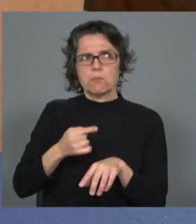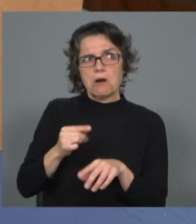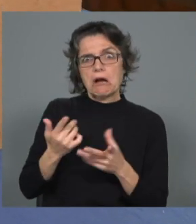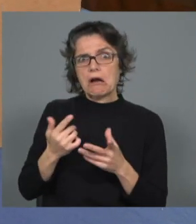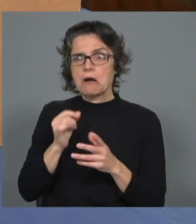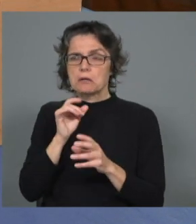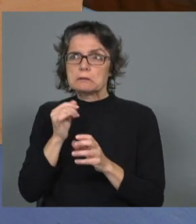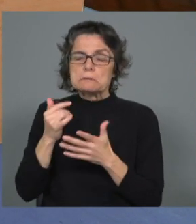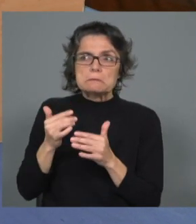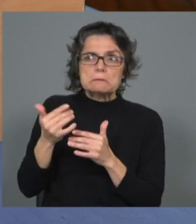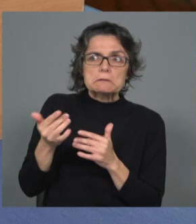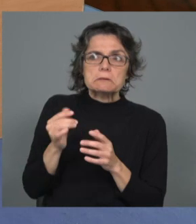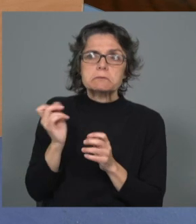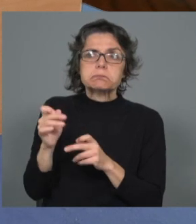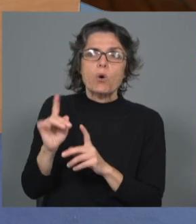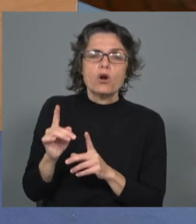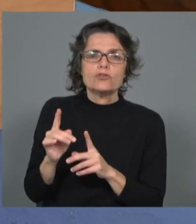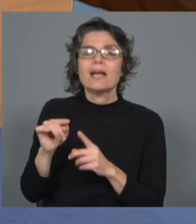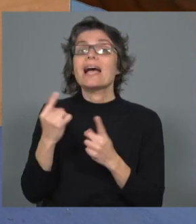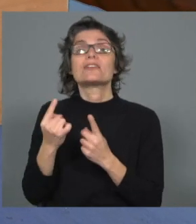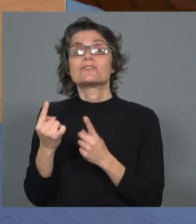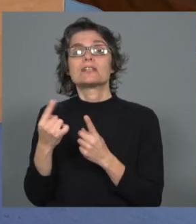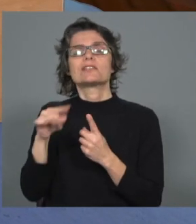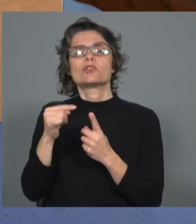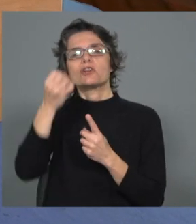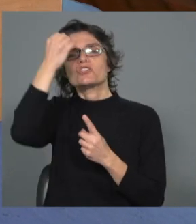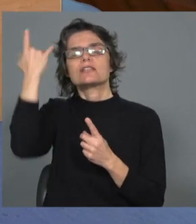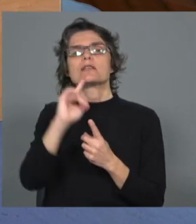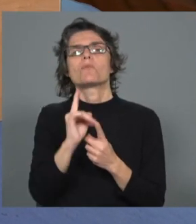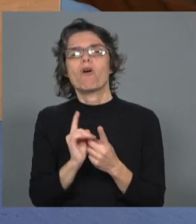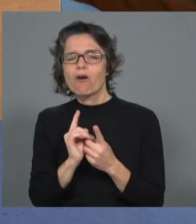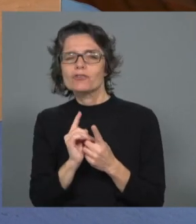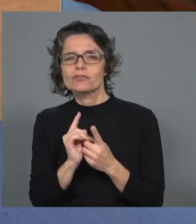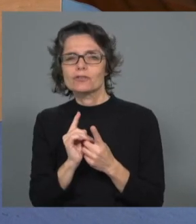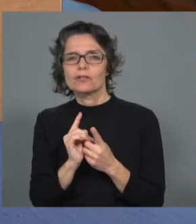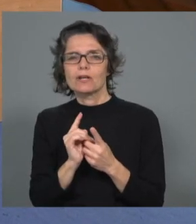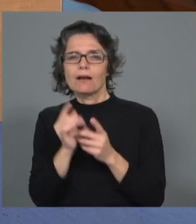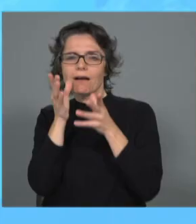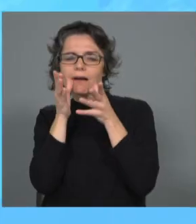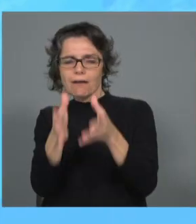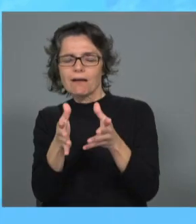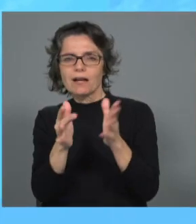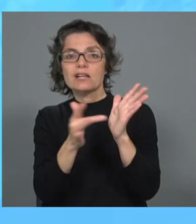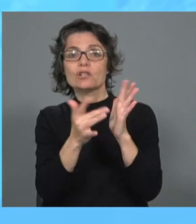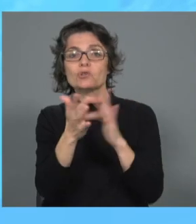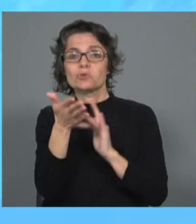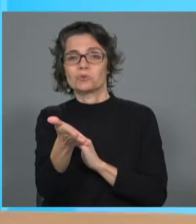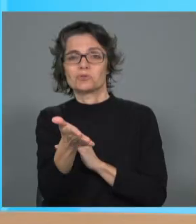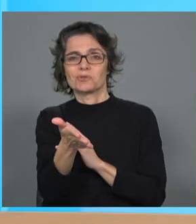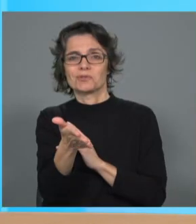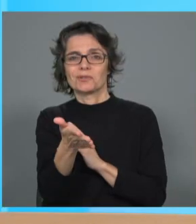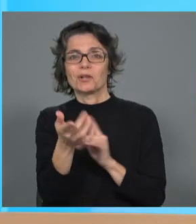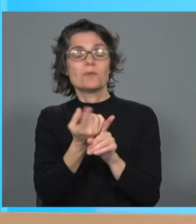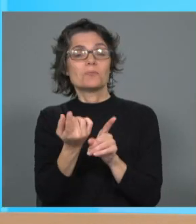consequências é que isso trará. E esquecemos de apostar na dimensão do Jesus, né? Porque estas